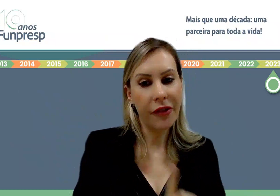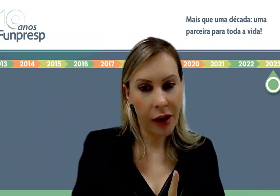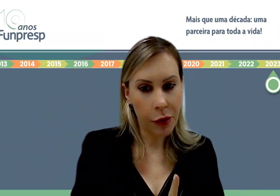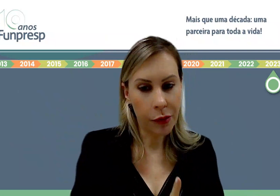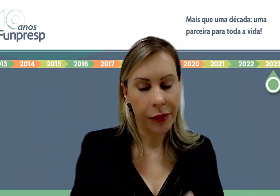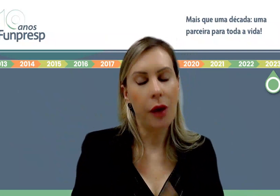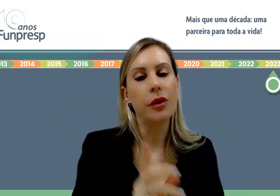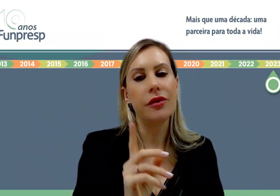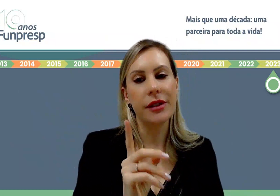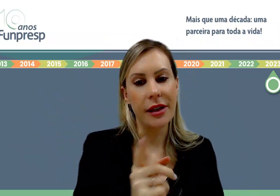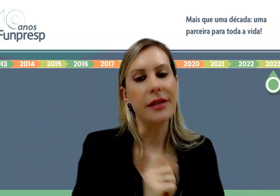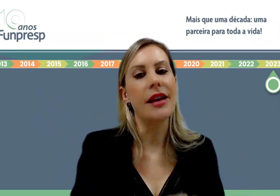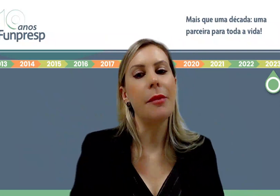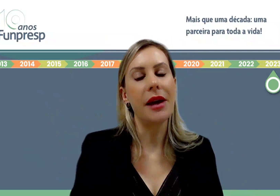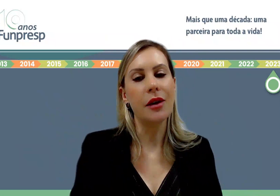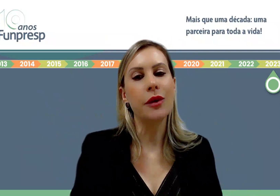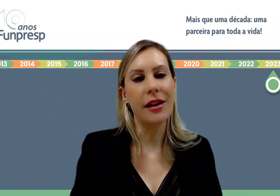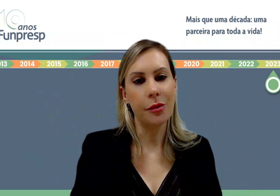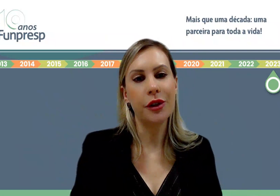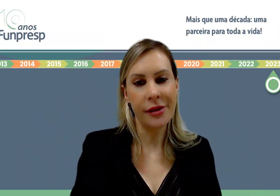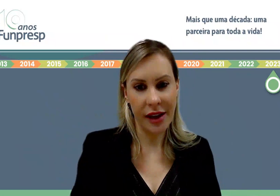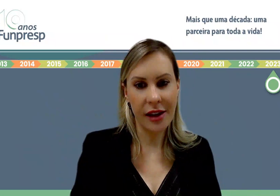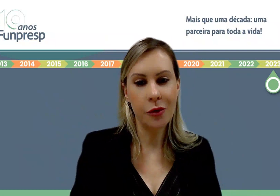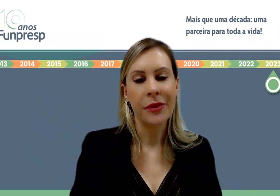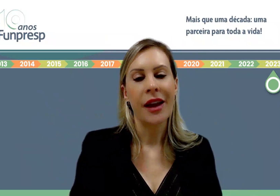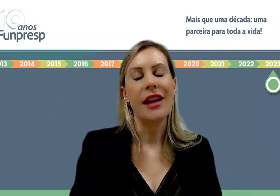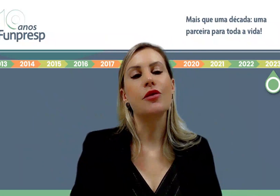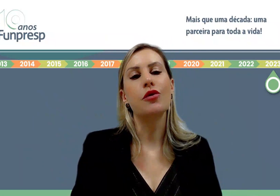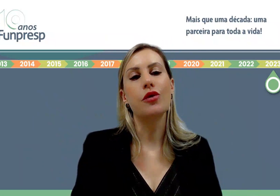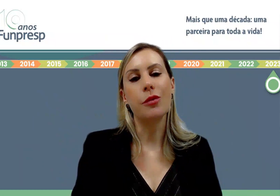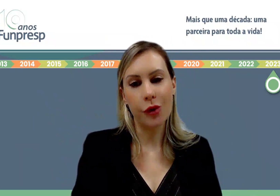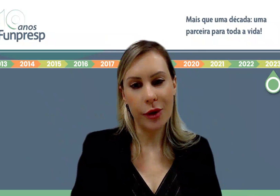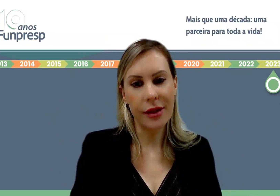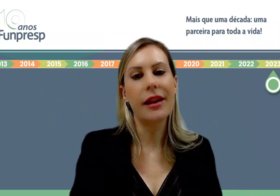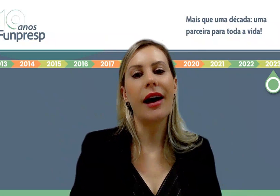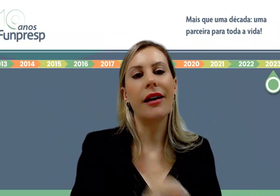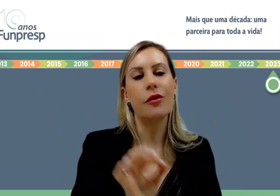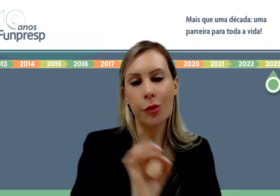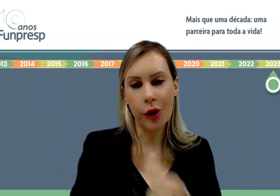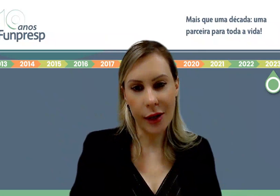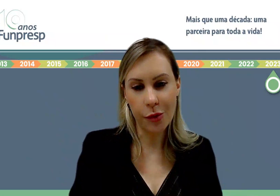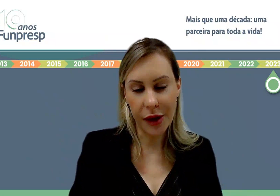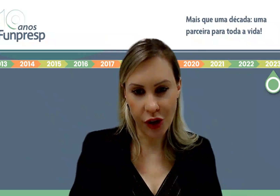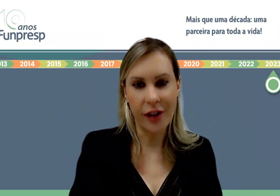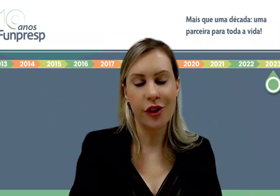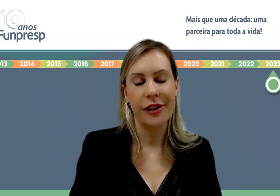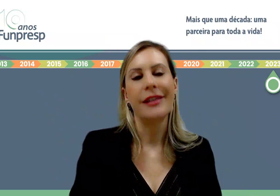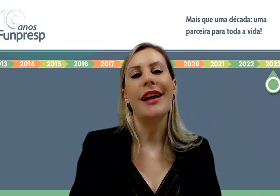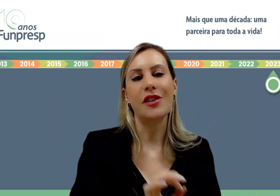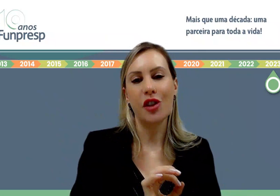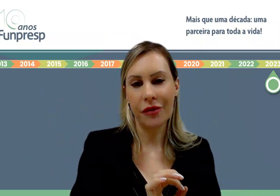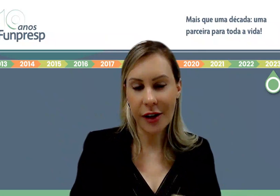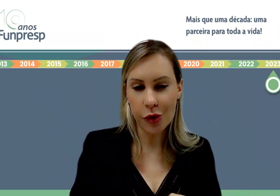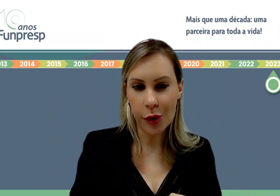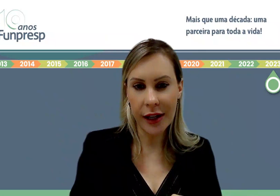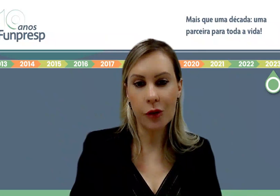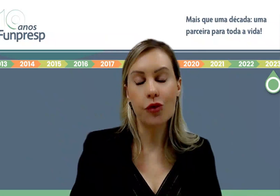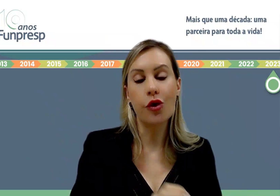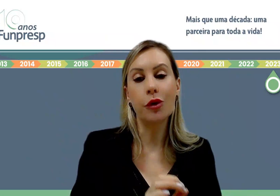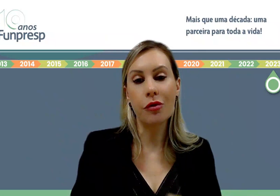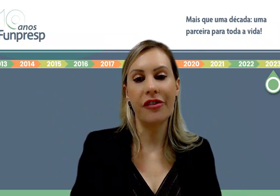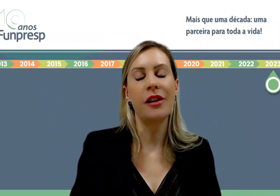mês de novembro, que é quando vocês recebem aí o 13º, eles costumam solicitar os boletos para a gente. E aí a gente faz